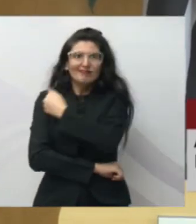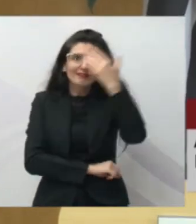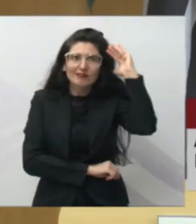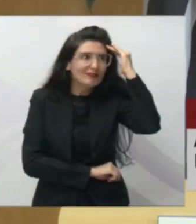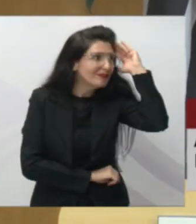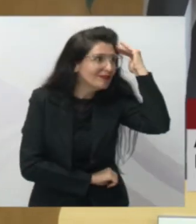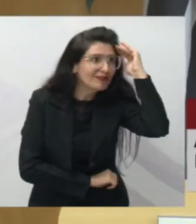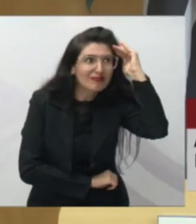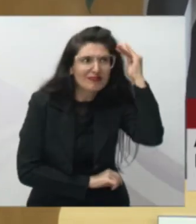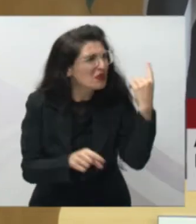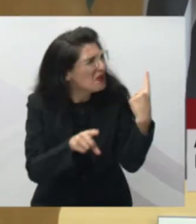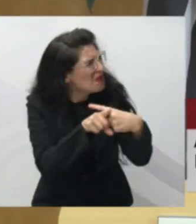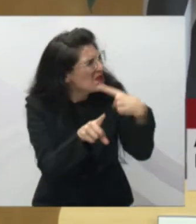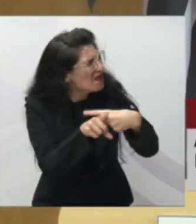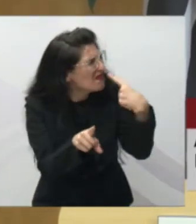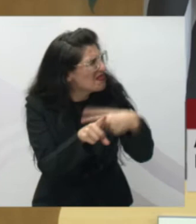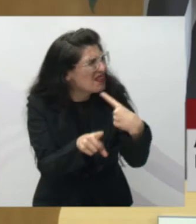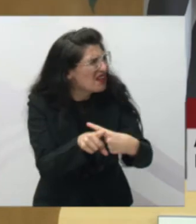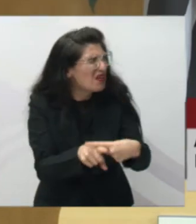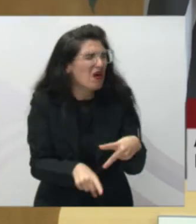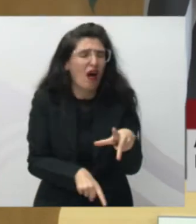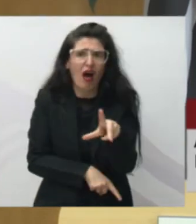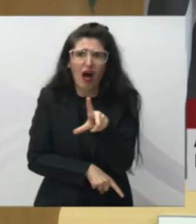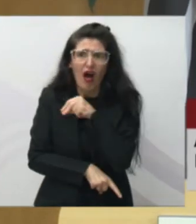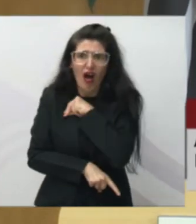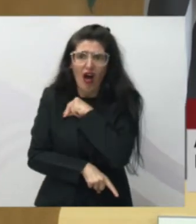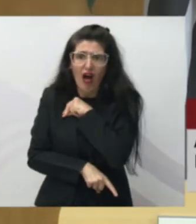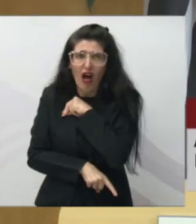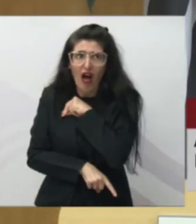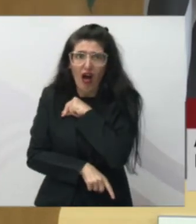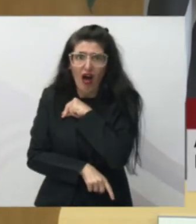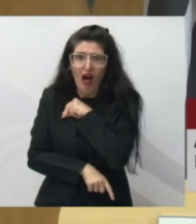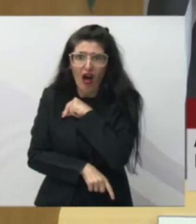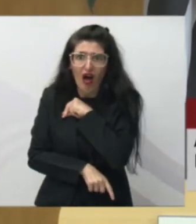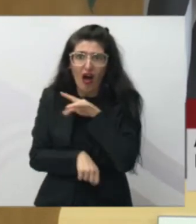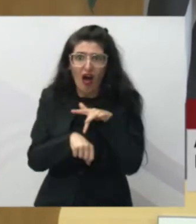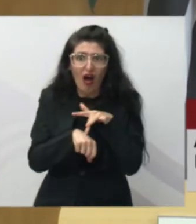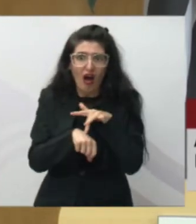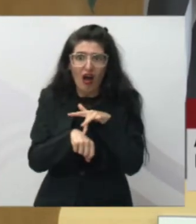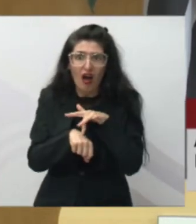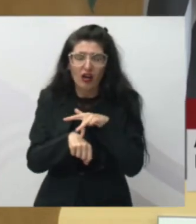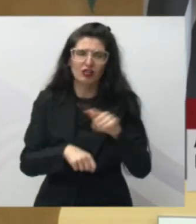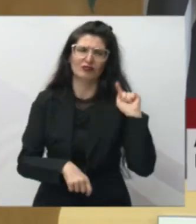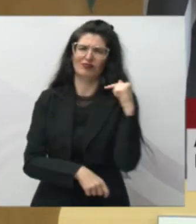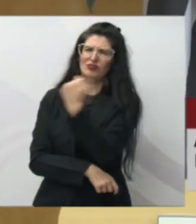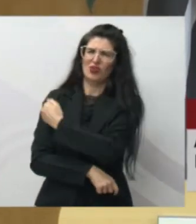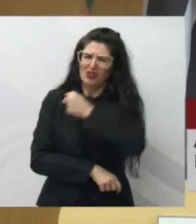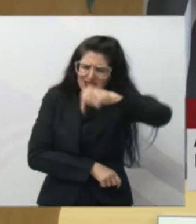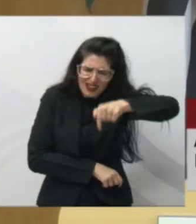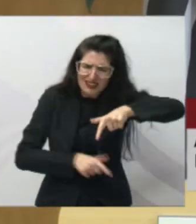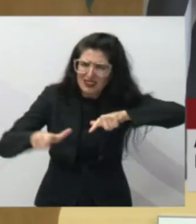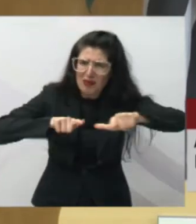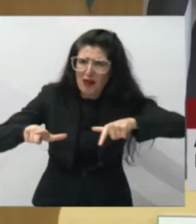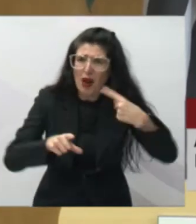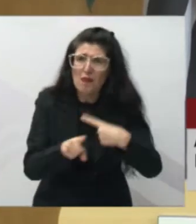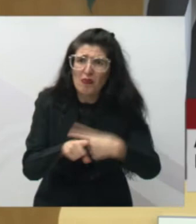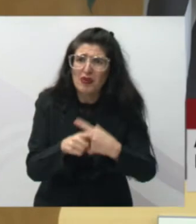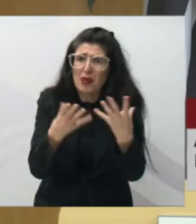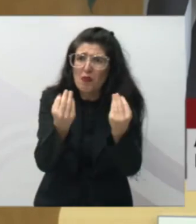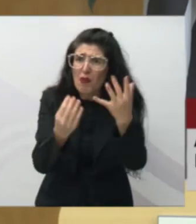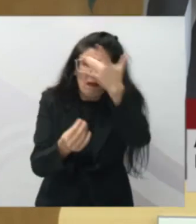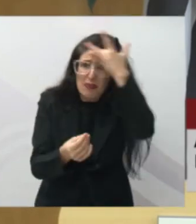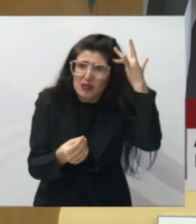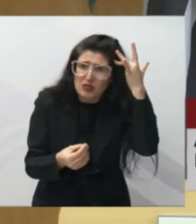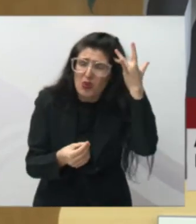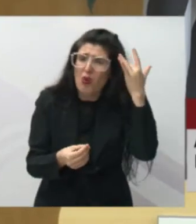né, o porquê disso. Porque nós estamos aqui porque nós fomos votados. Né, a gente foi votado. Estamos indo para o